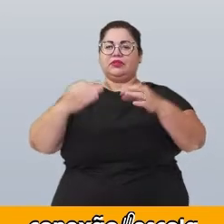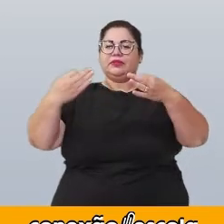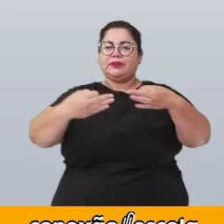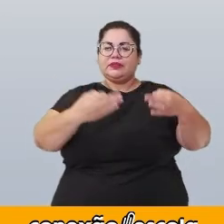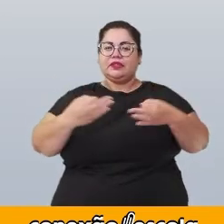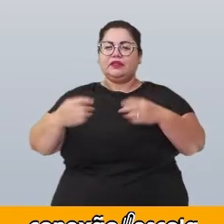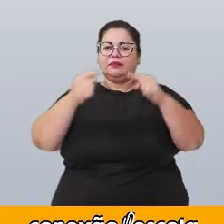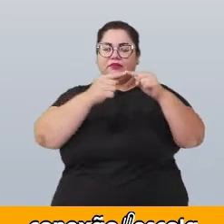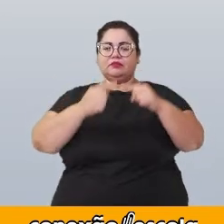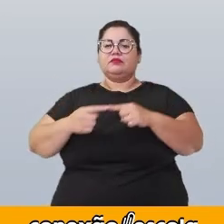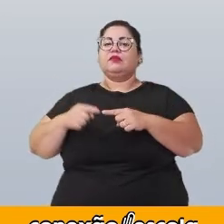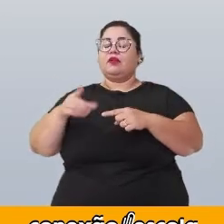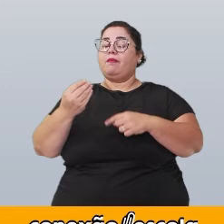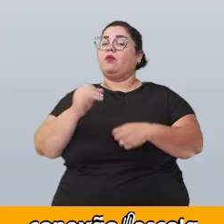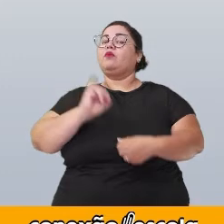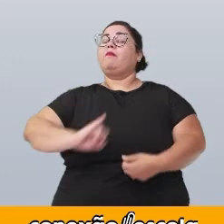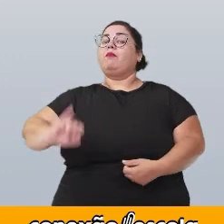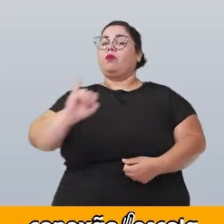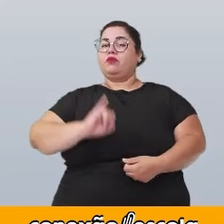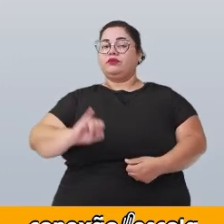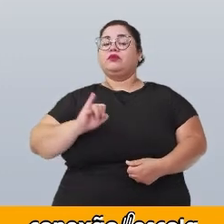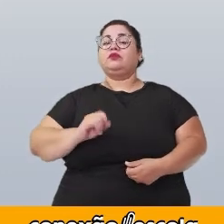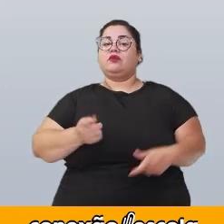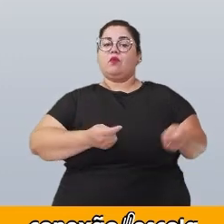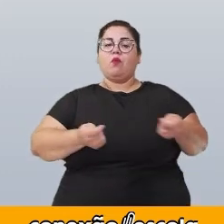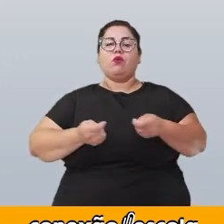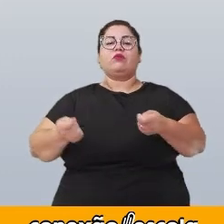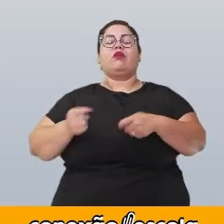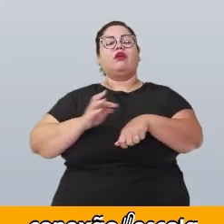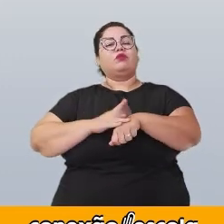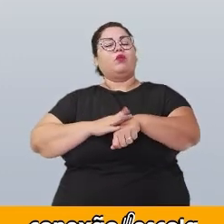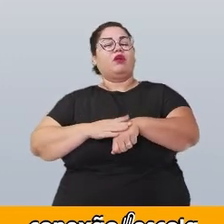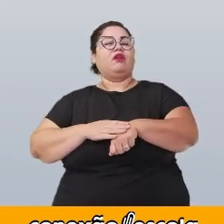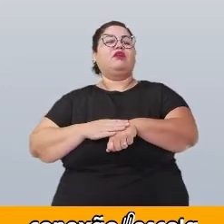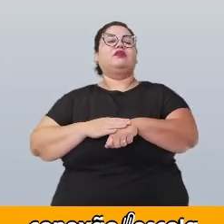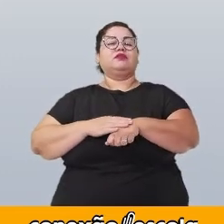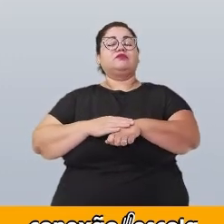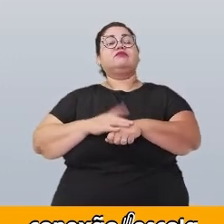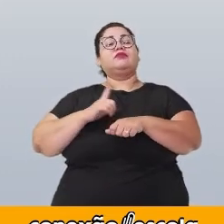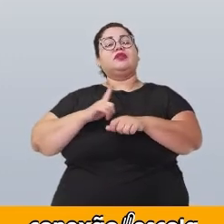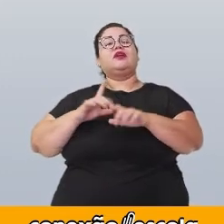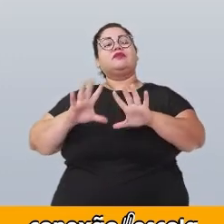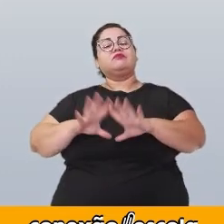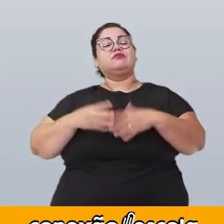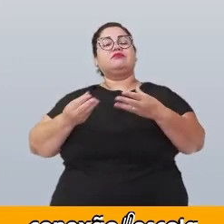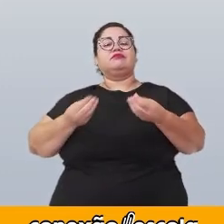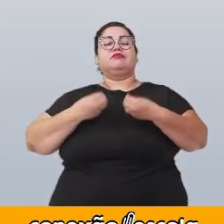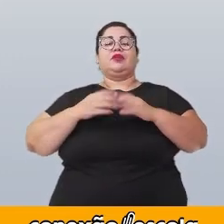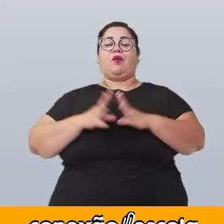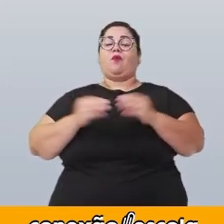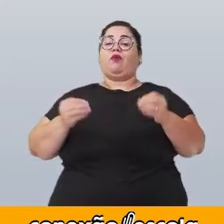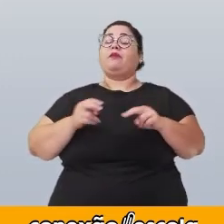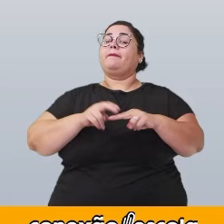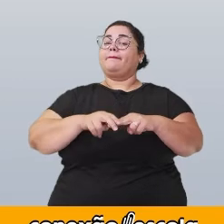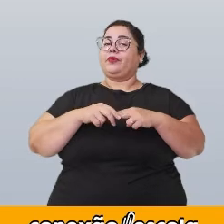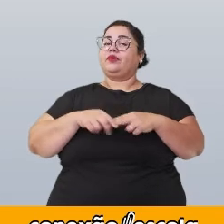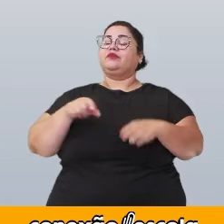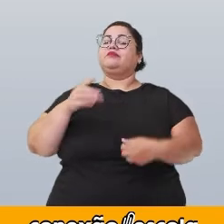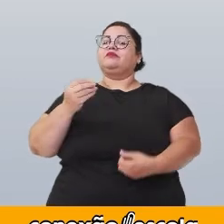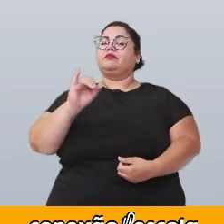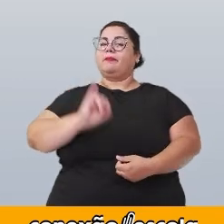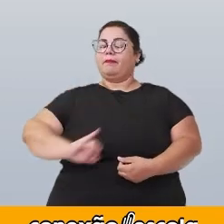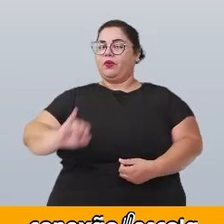desses medicamentos é muito importante para controlar doenças e buscar a cura. Por isso, é